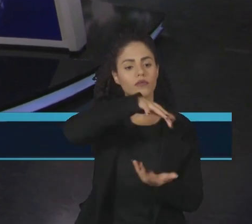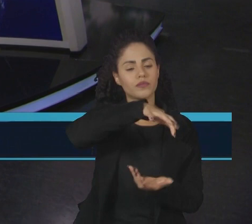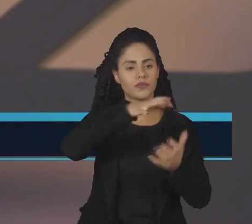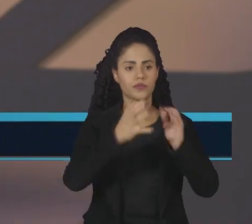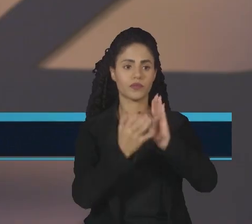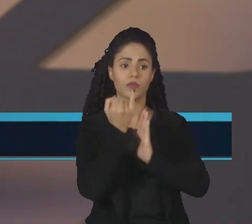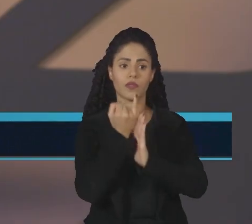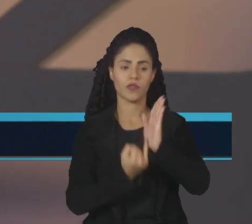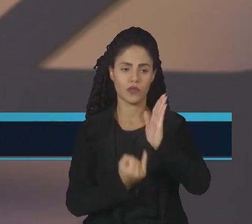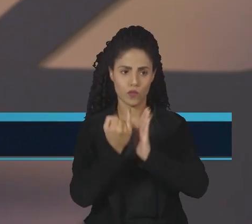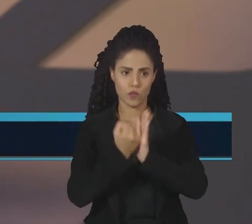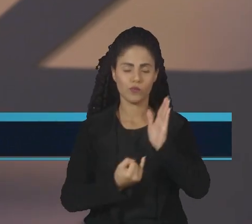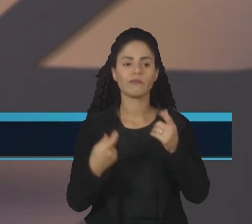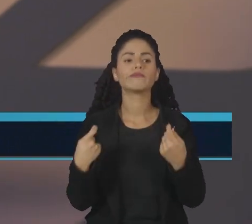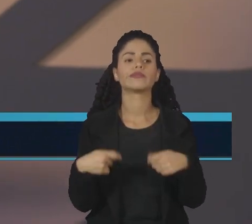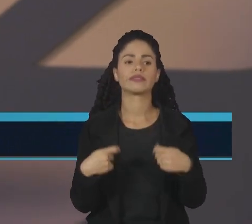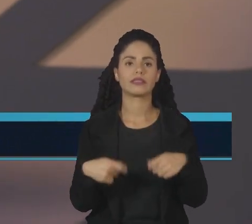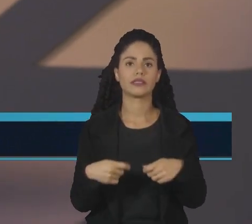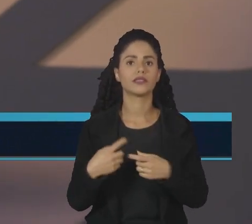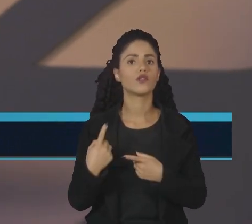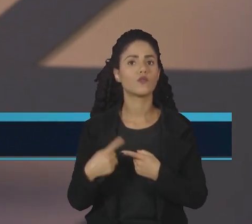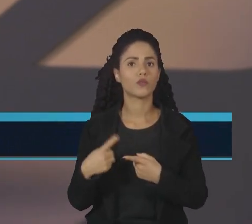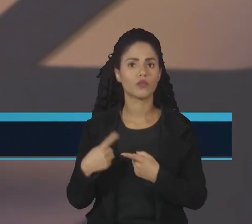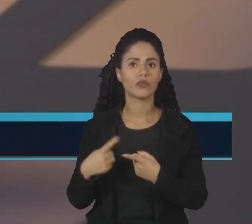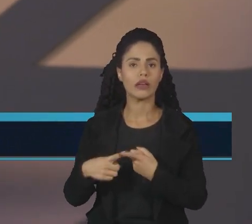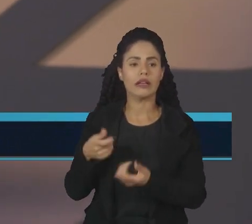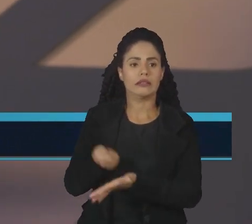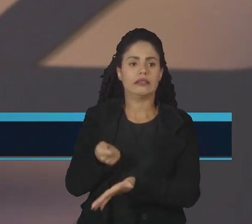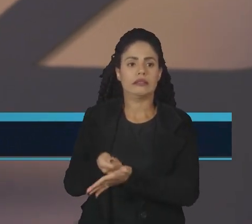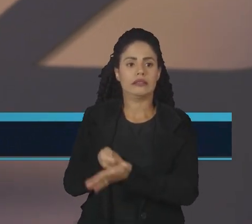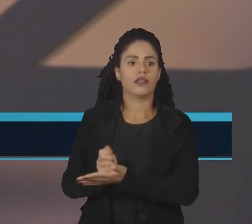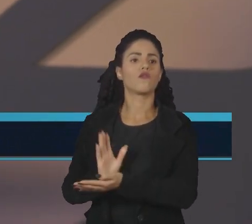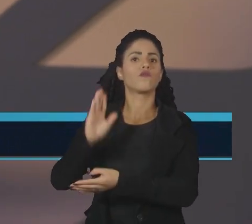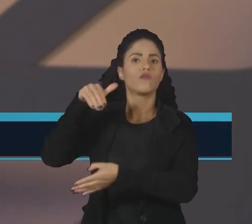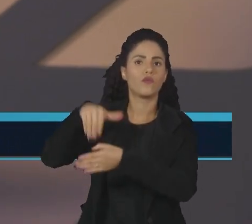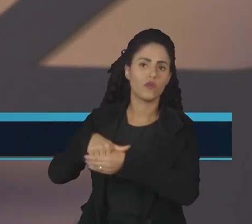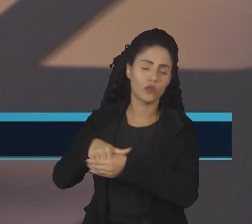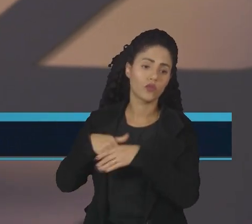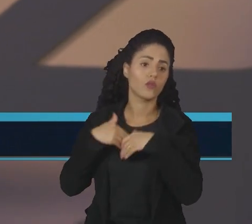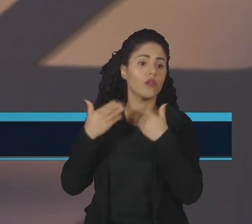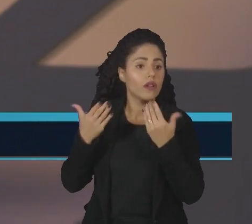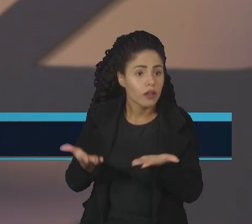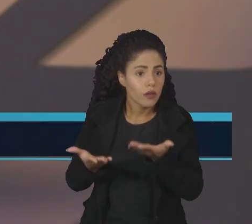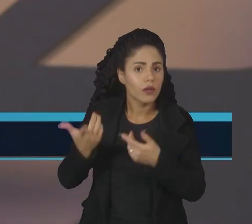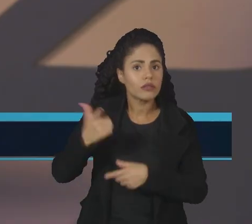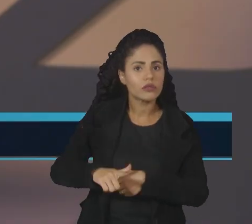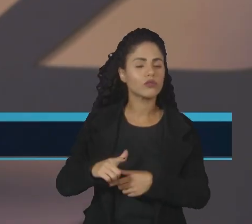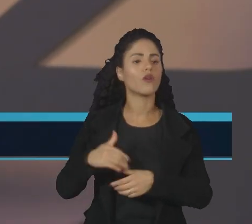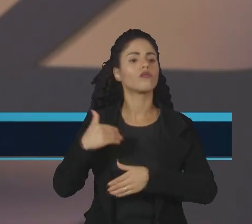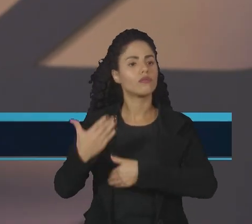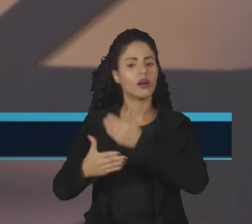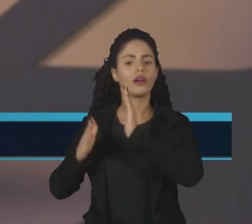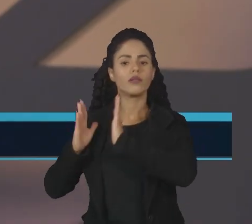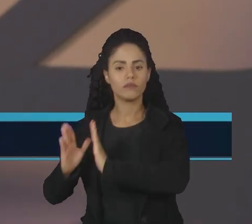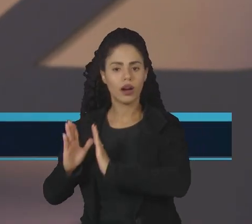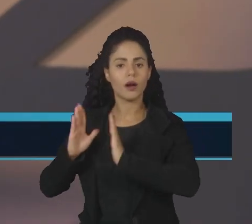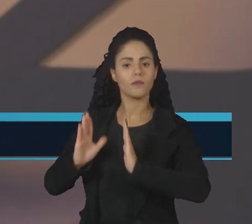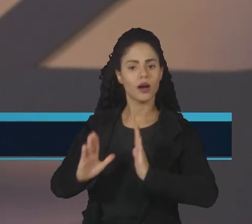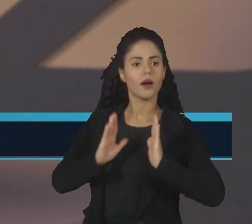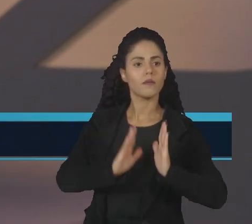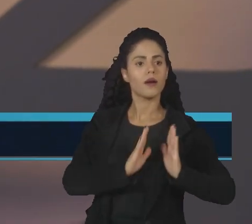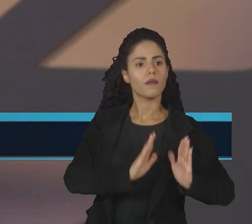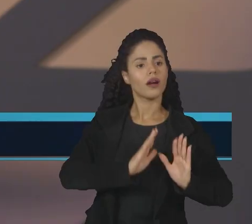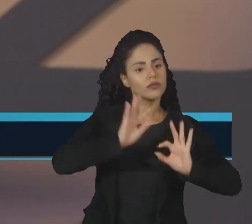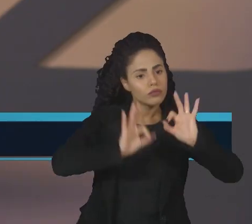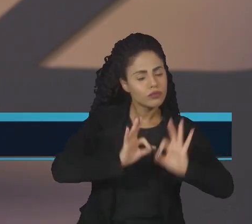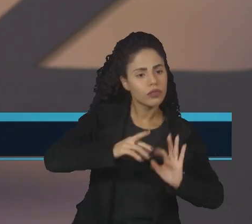né? Foi a duras penas que se votou a reforma tributária e aí você passa essa etapa, vem a etapa da regulamentação e, de fato, você